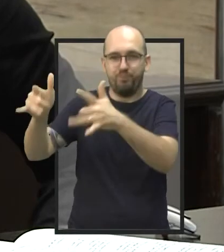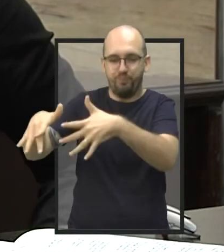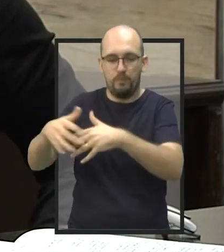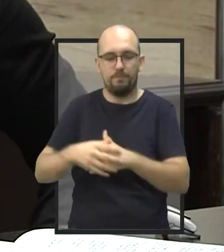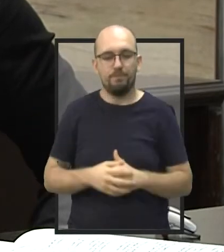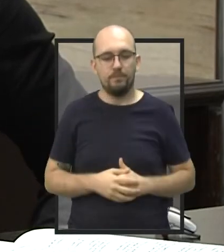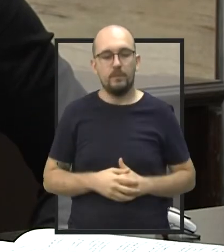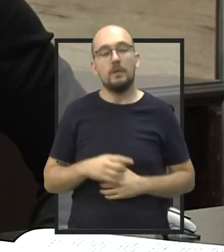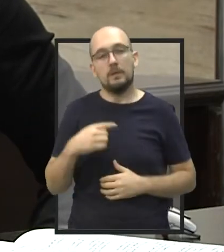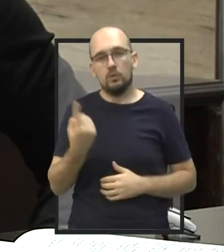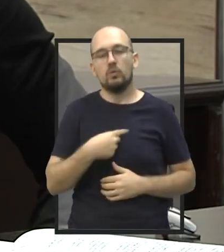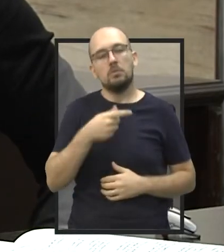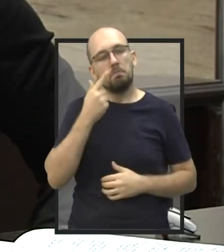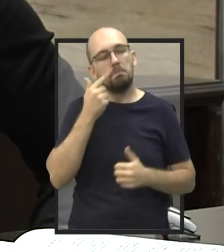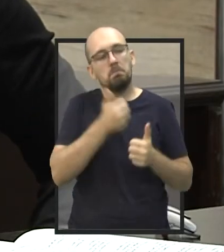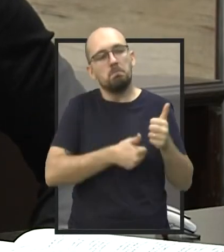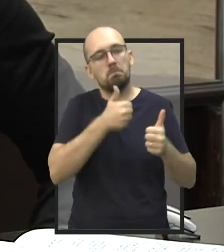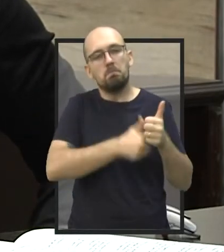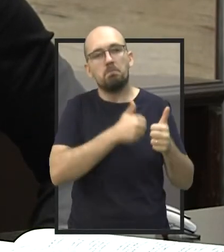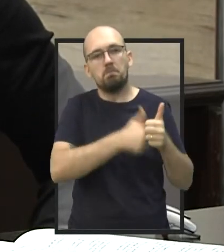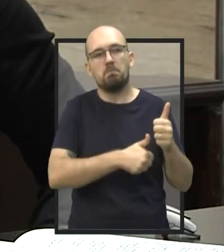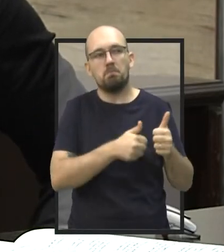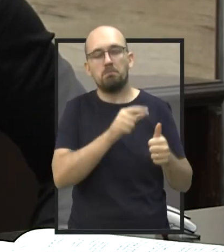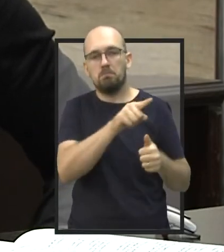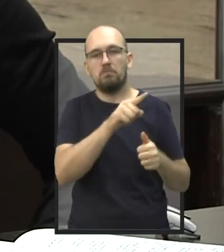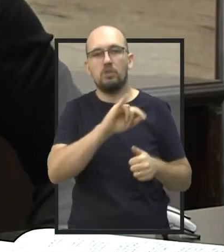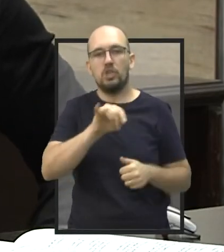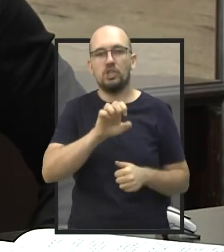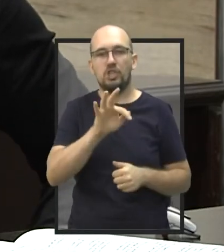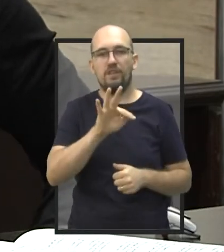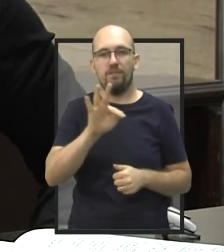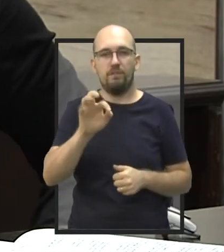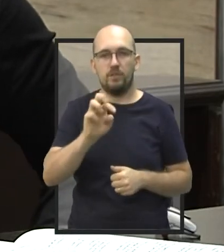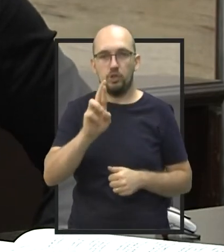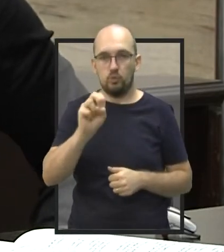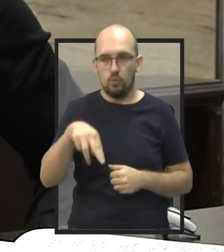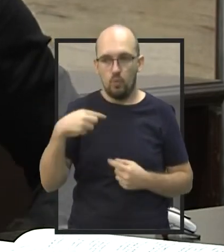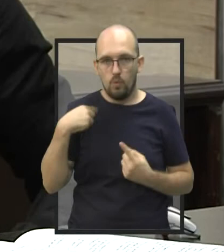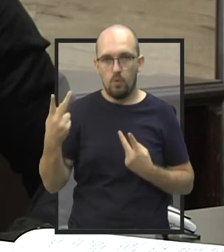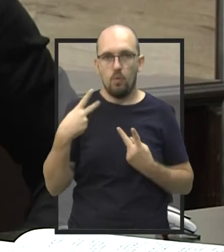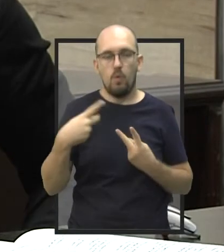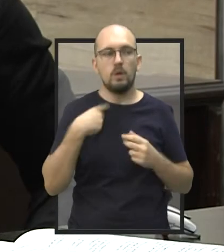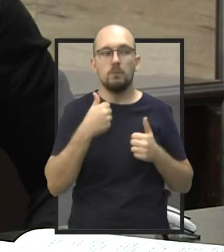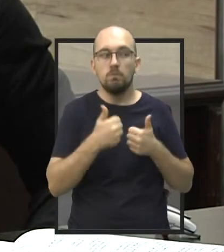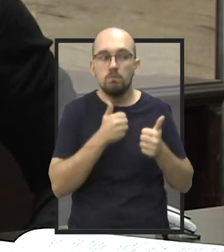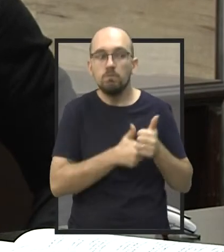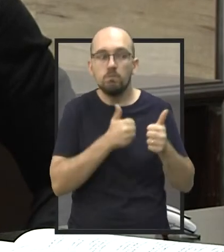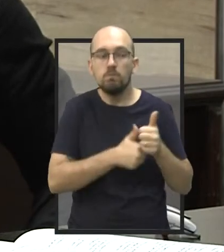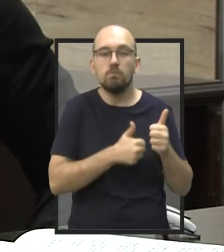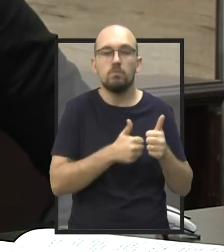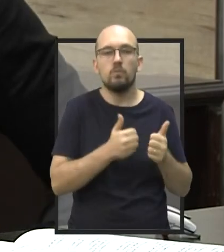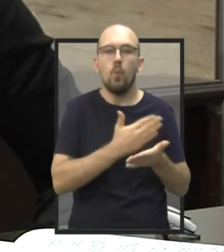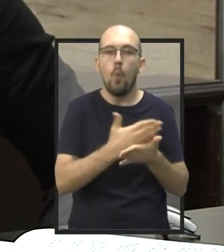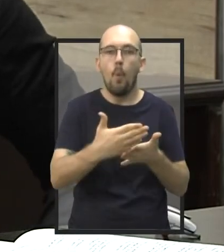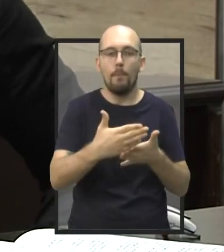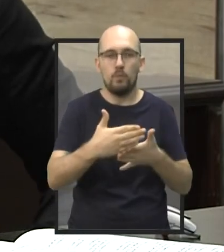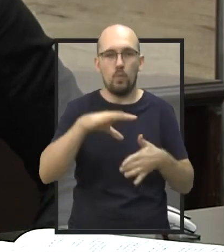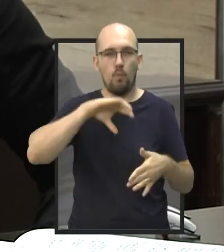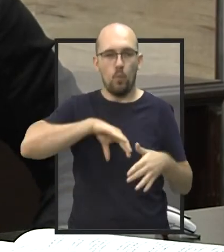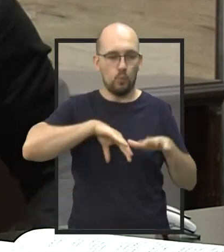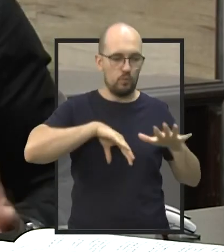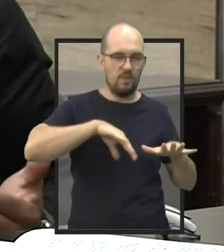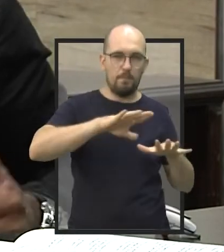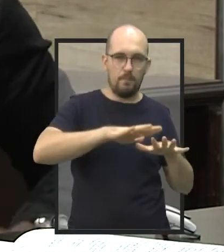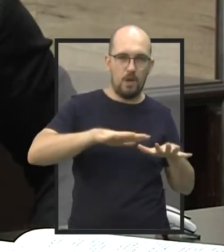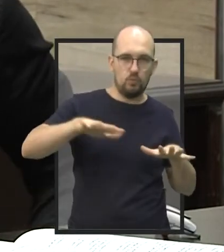acompanhando lá, o vereador Jefferson, secretaria, a gente está acompanhando e sugerindo. Então começou na parte de baixo da cidade, está